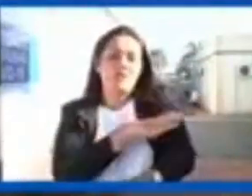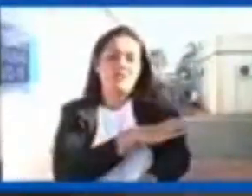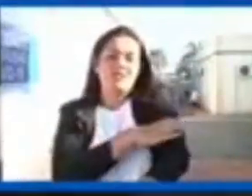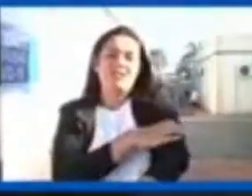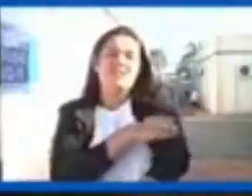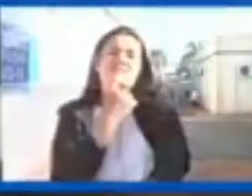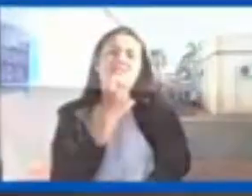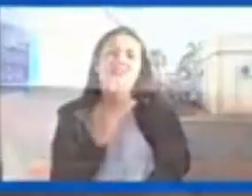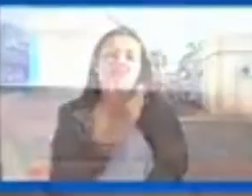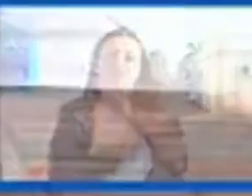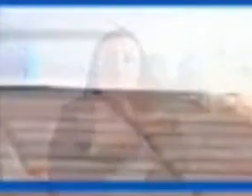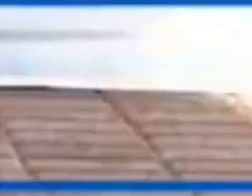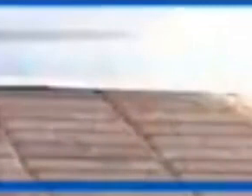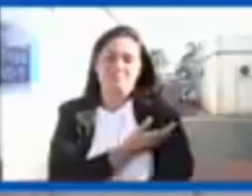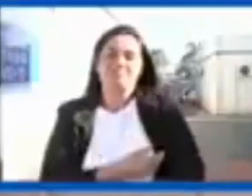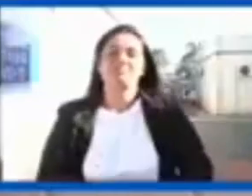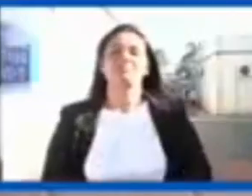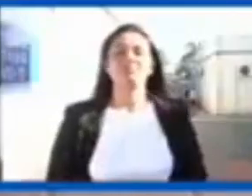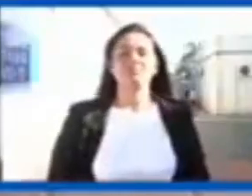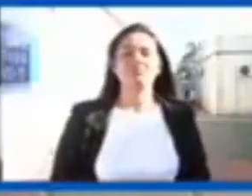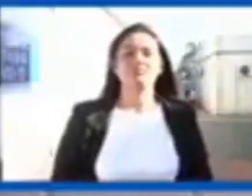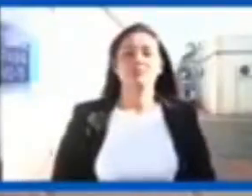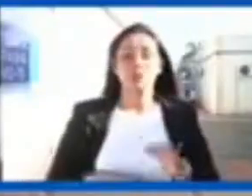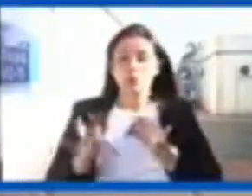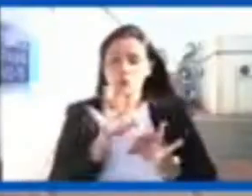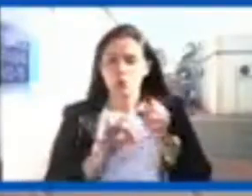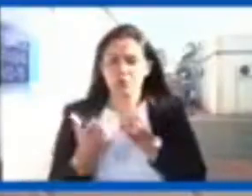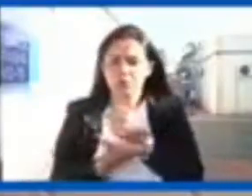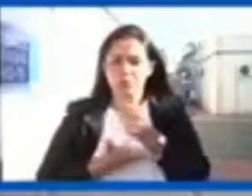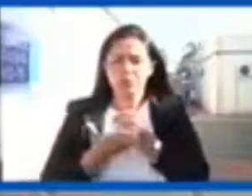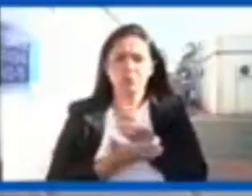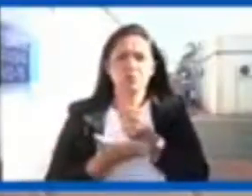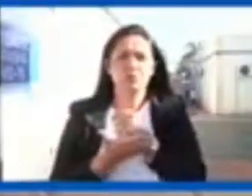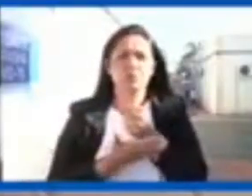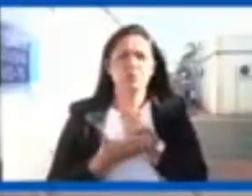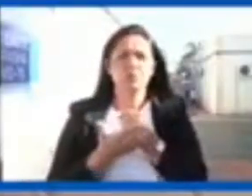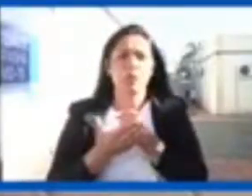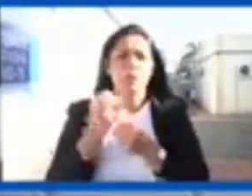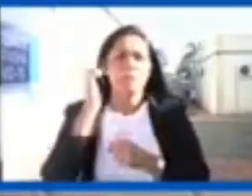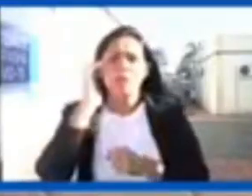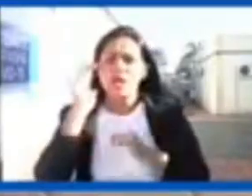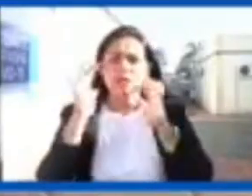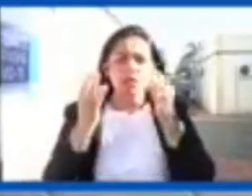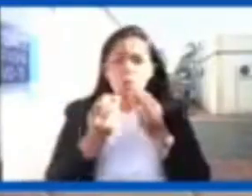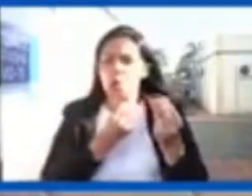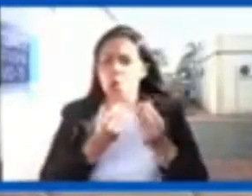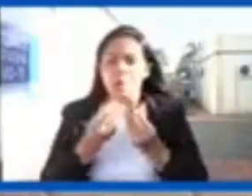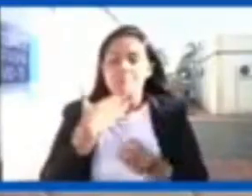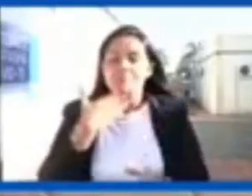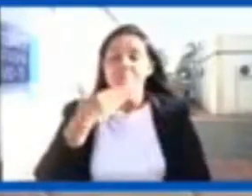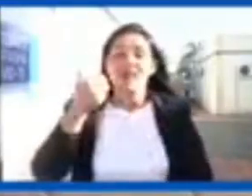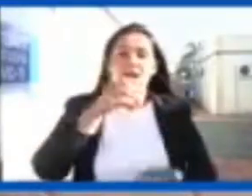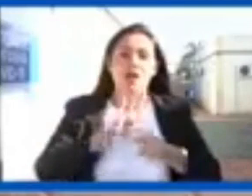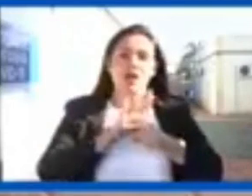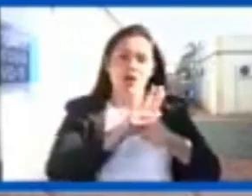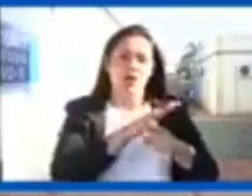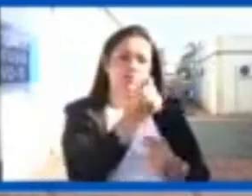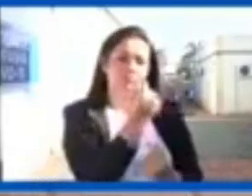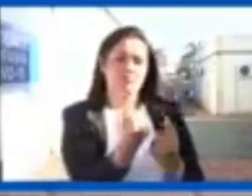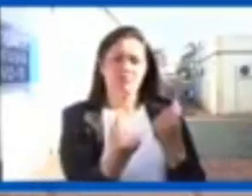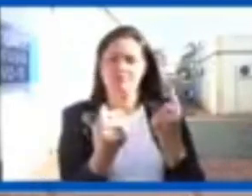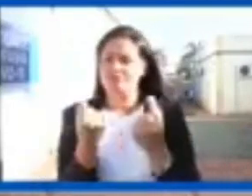pacientes então toda essa estrutura Todo Esse envolvimento foi pensado sempre na melhor no melhor atendimento